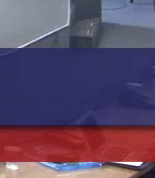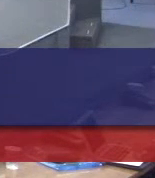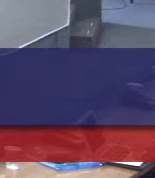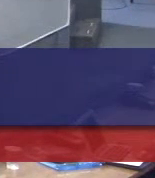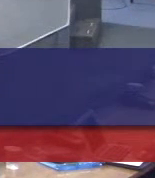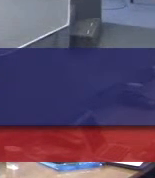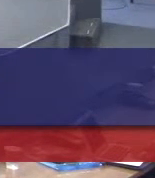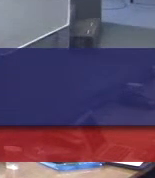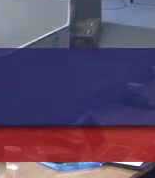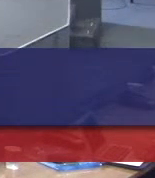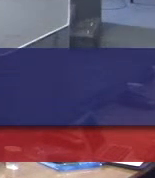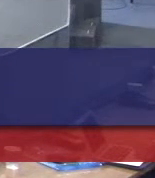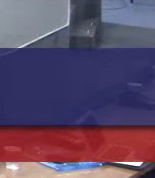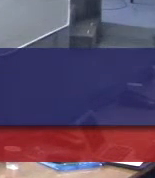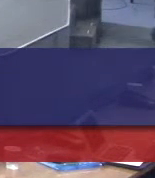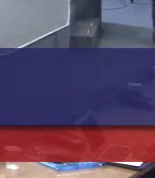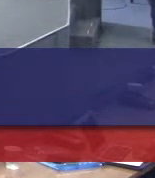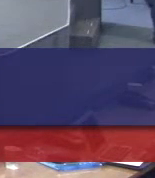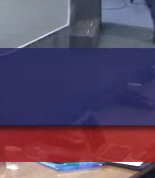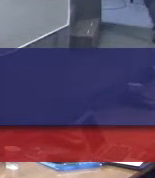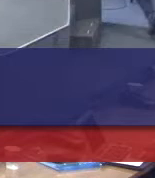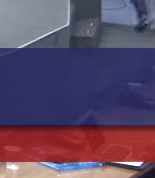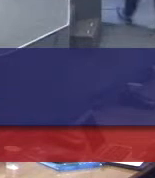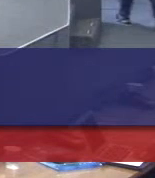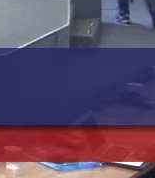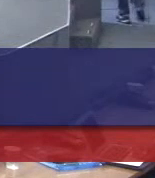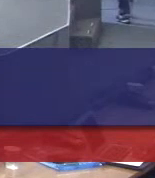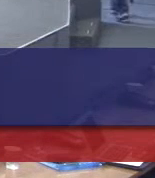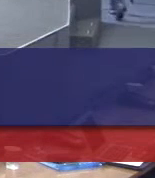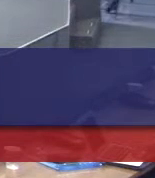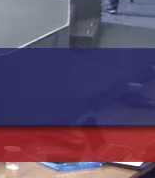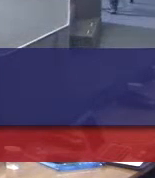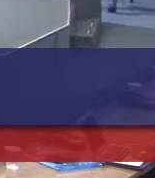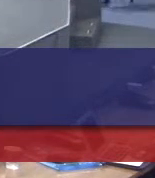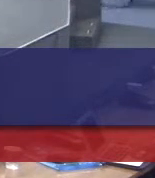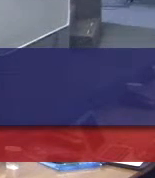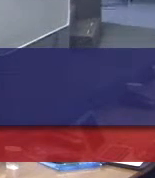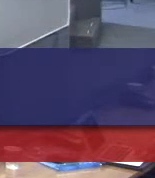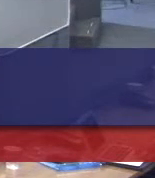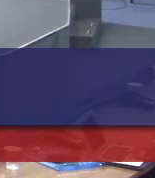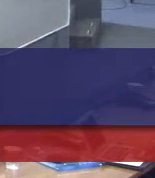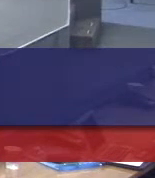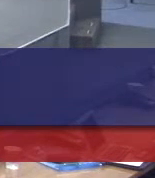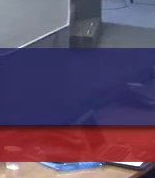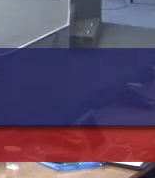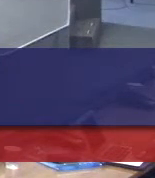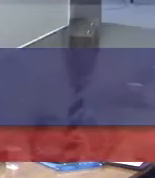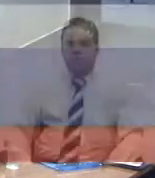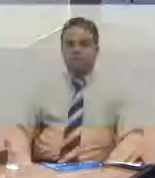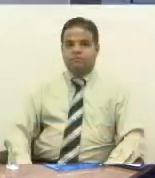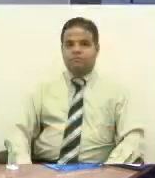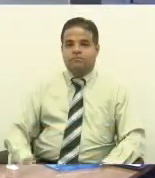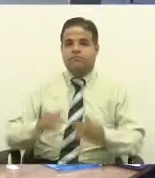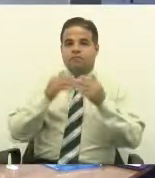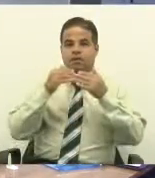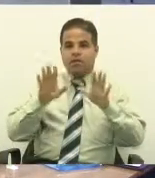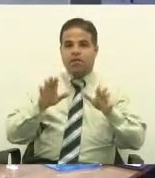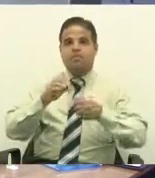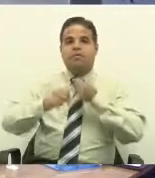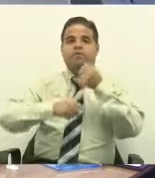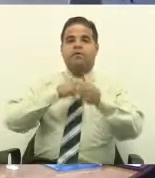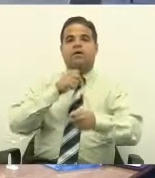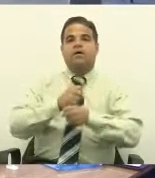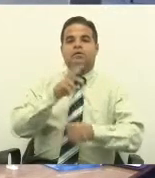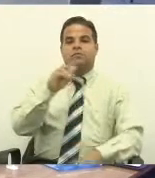audiência pública da lei diretriz orçamentária para 2017